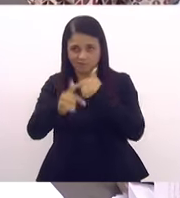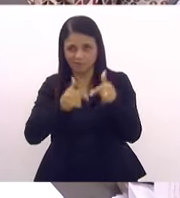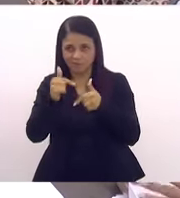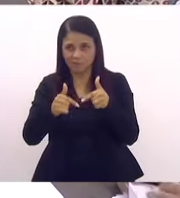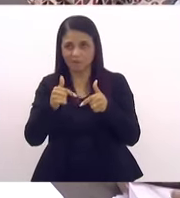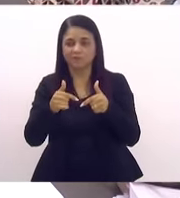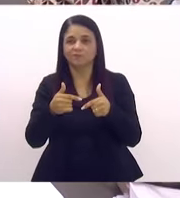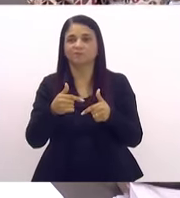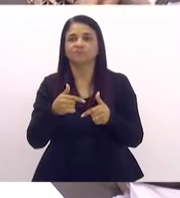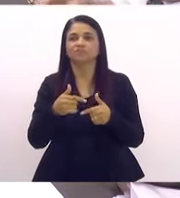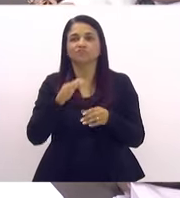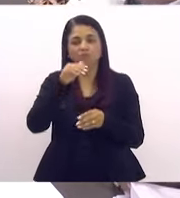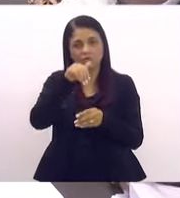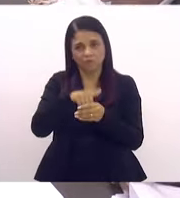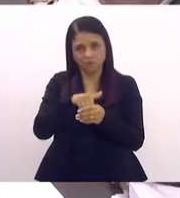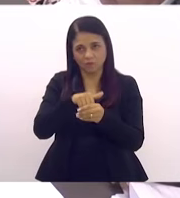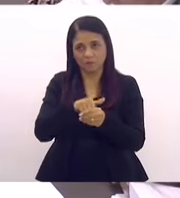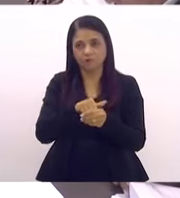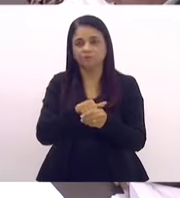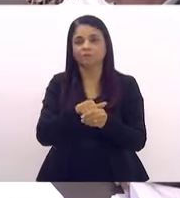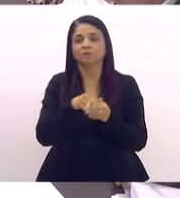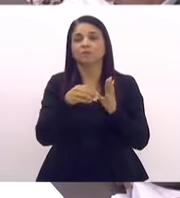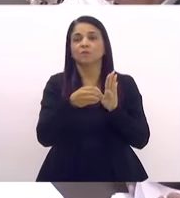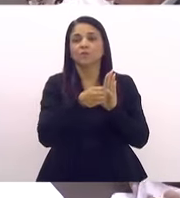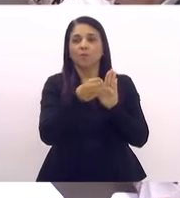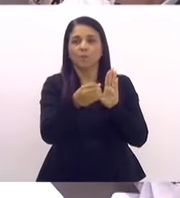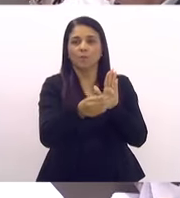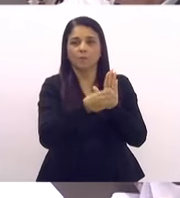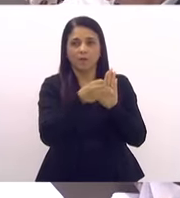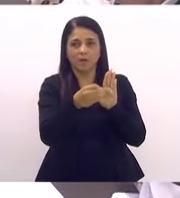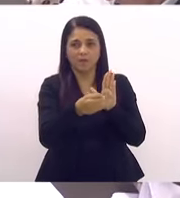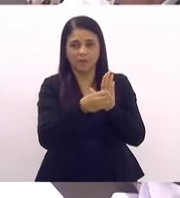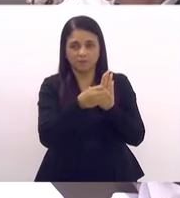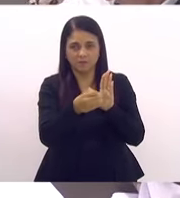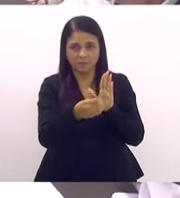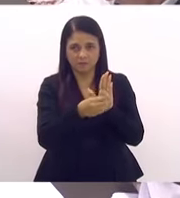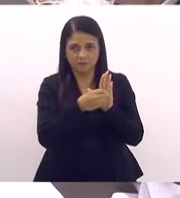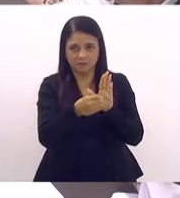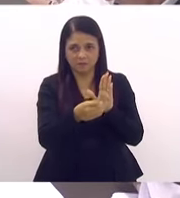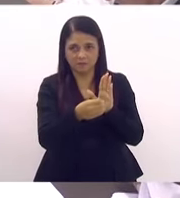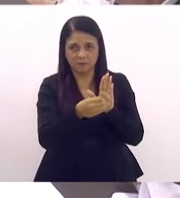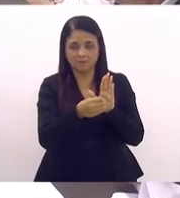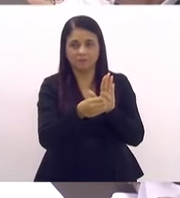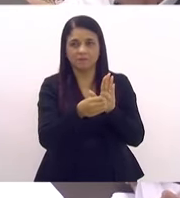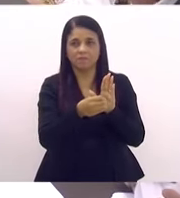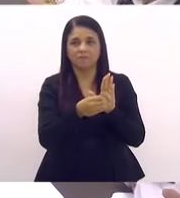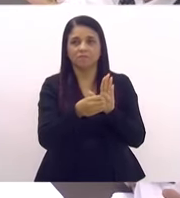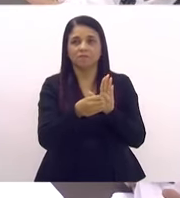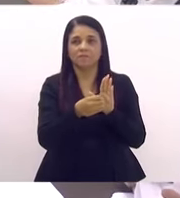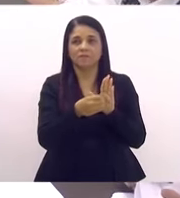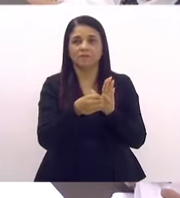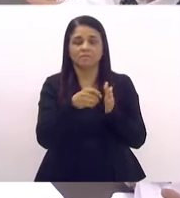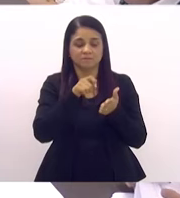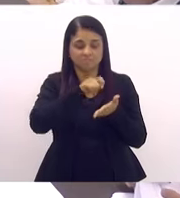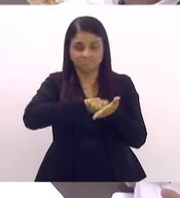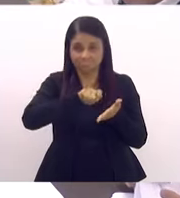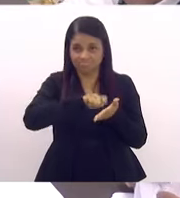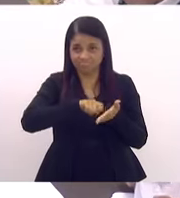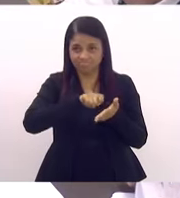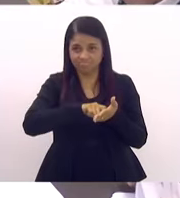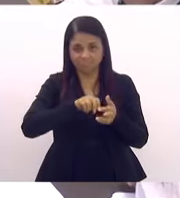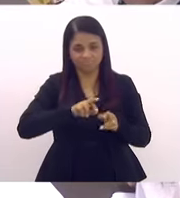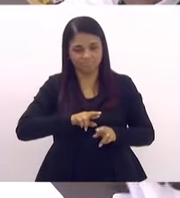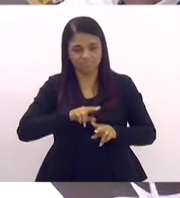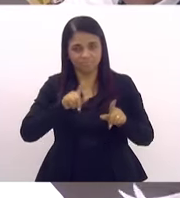e refazer a votação aqui. Então o parecer não é o que está descrito no nosso... no nosso edital, mas sim